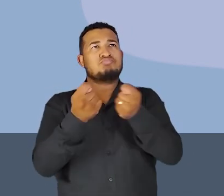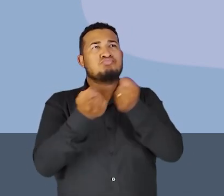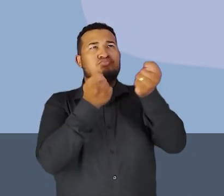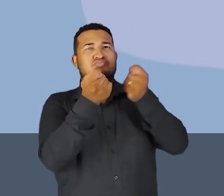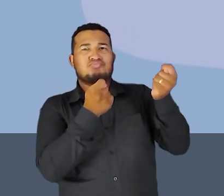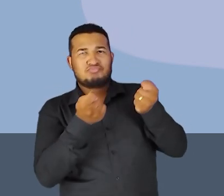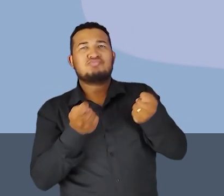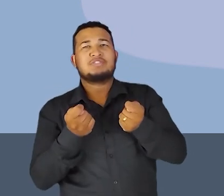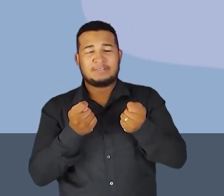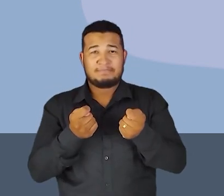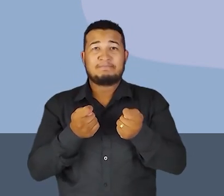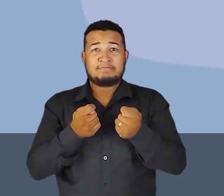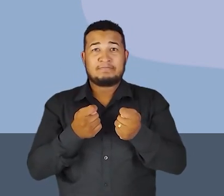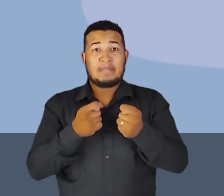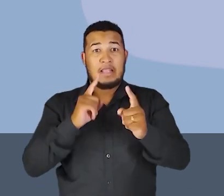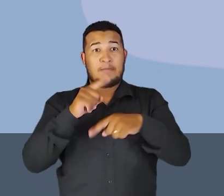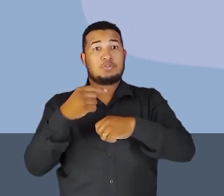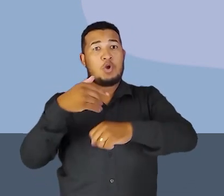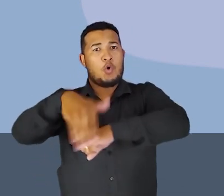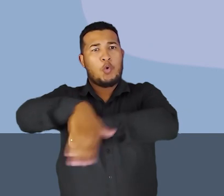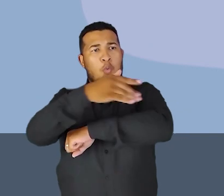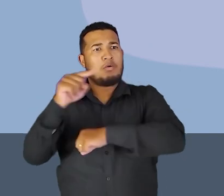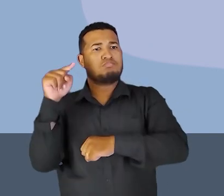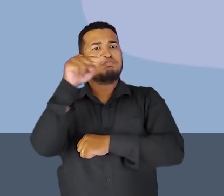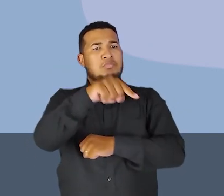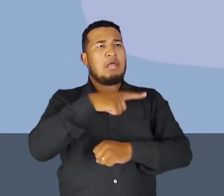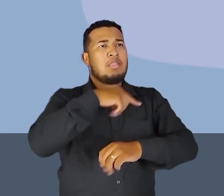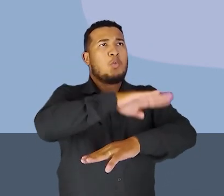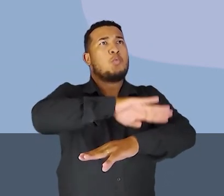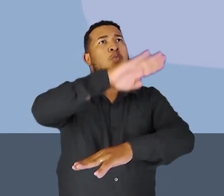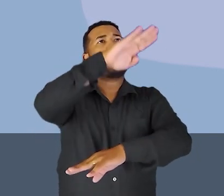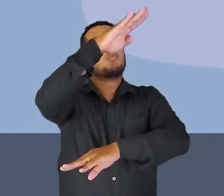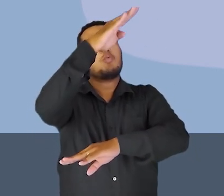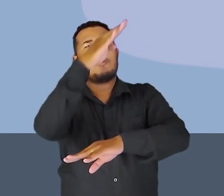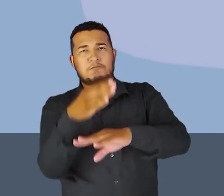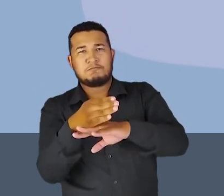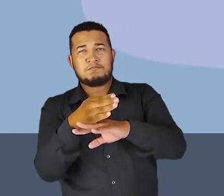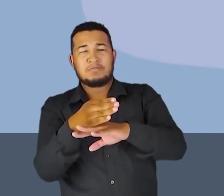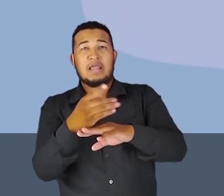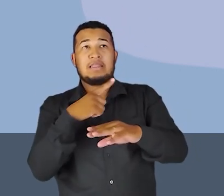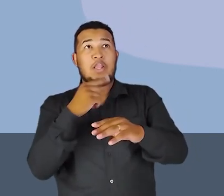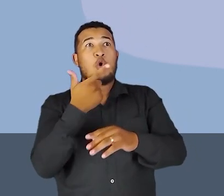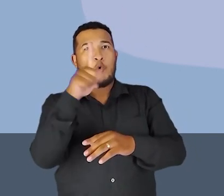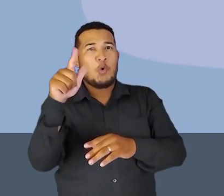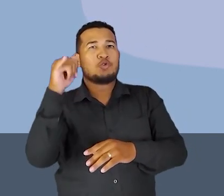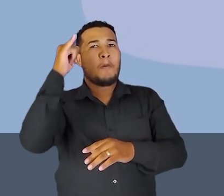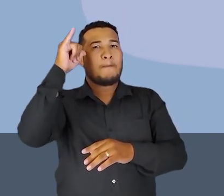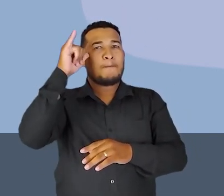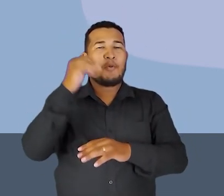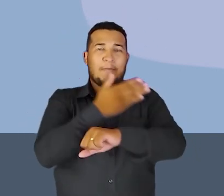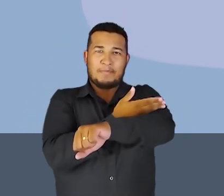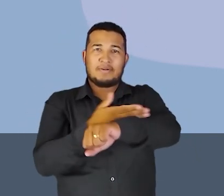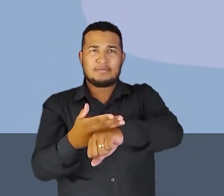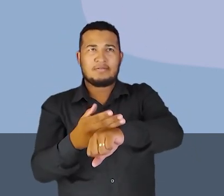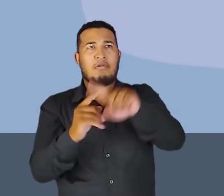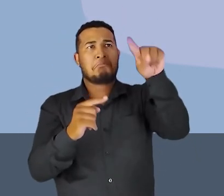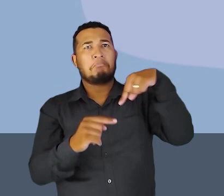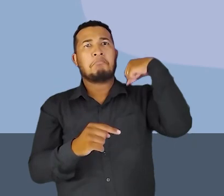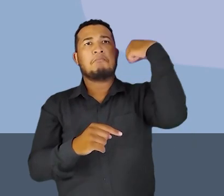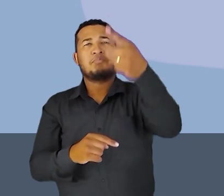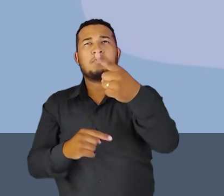da cidade. No fim da rua há outro morro alto povoado por outros bois brancos. Atrás